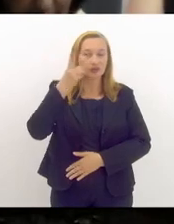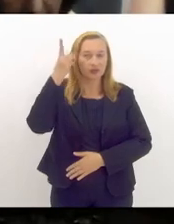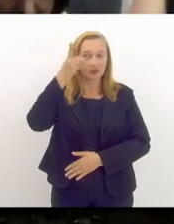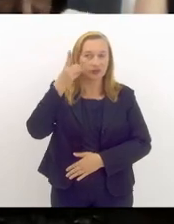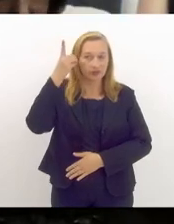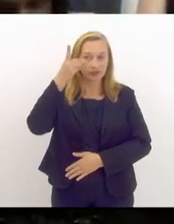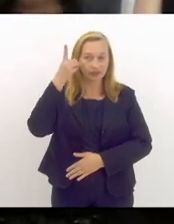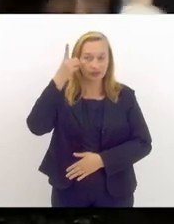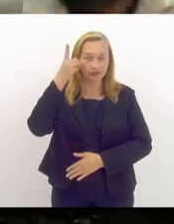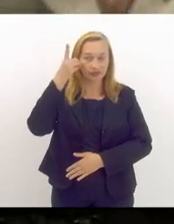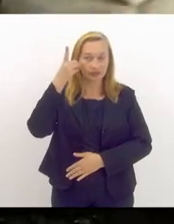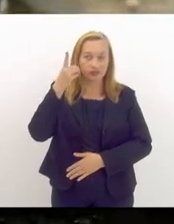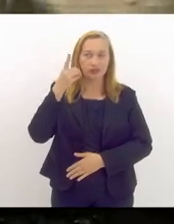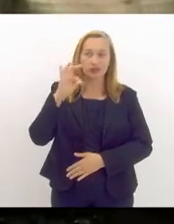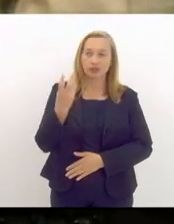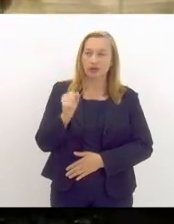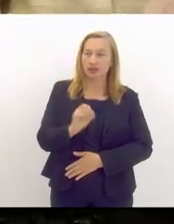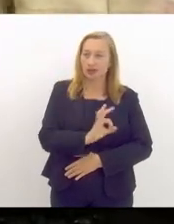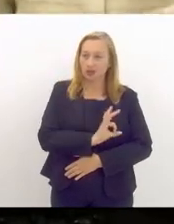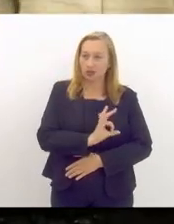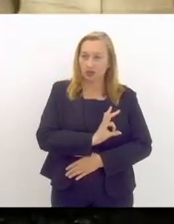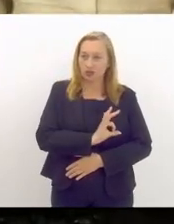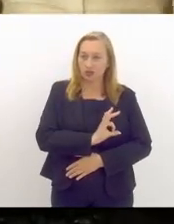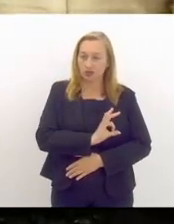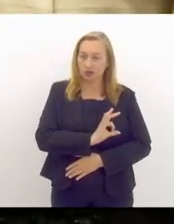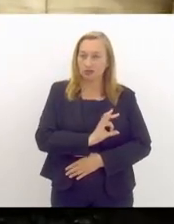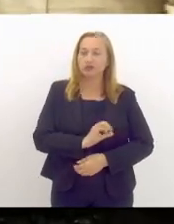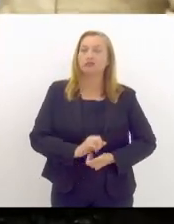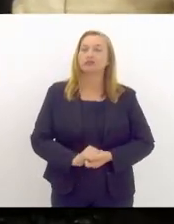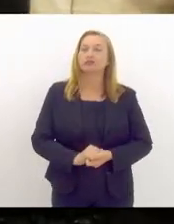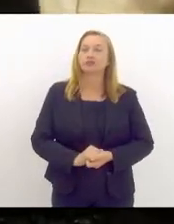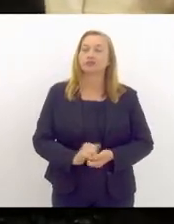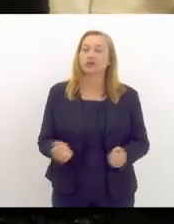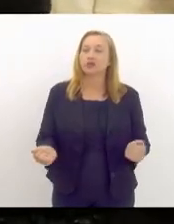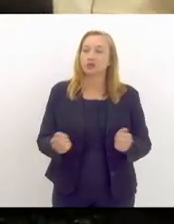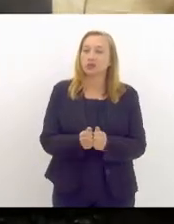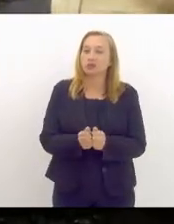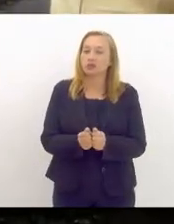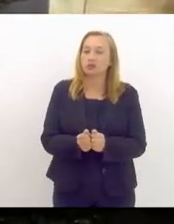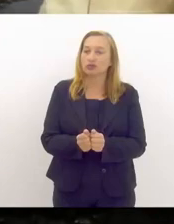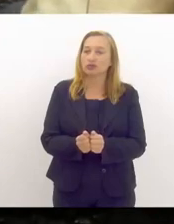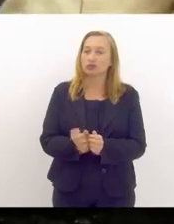diplomada Marta Rocha para compor a mesa.